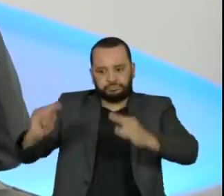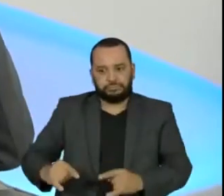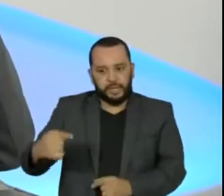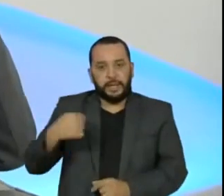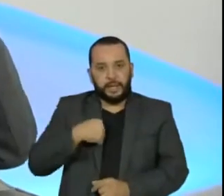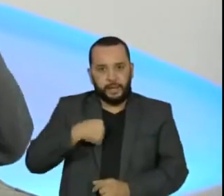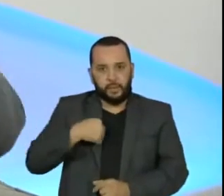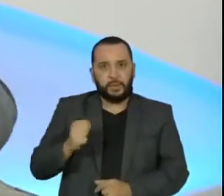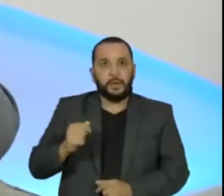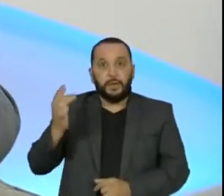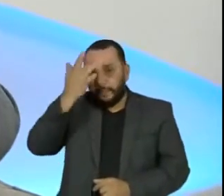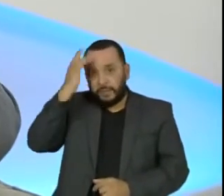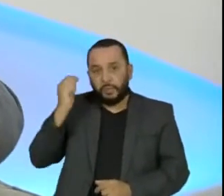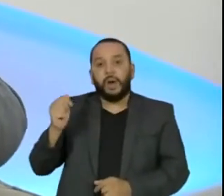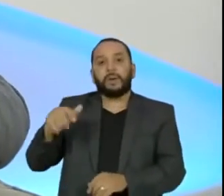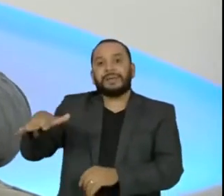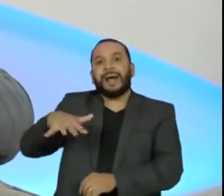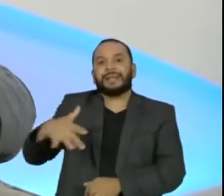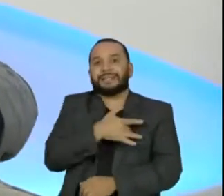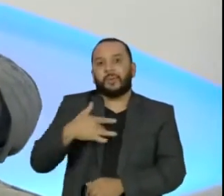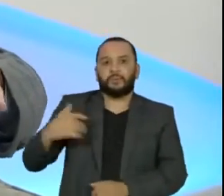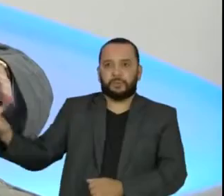o pessoal da saúde veio em cima de mim.